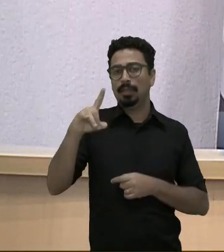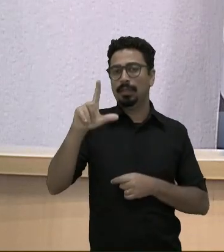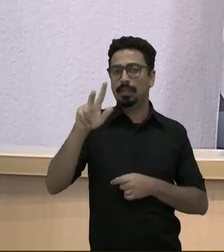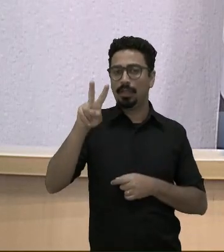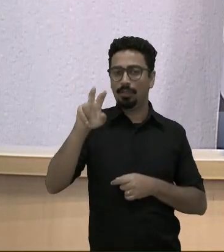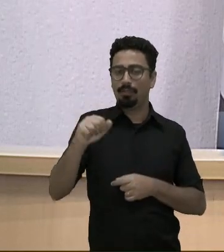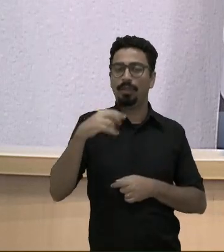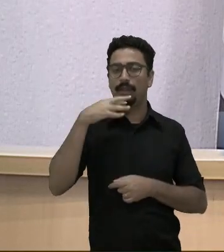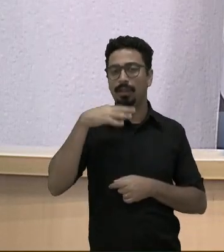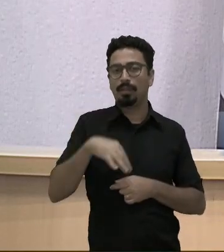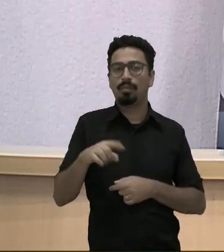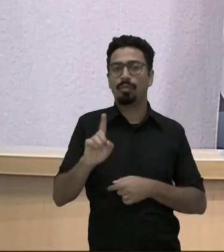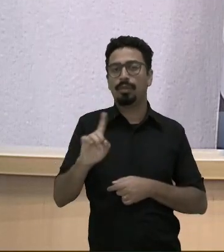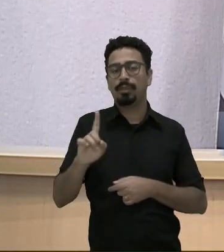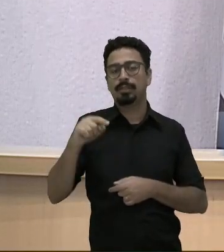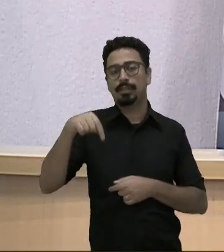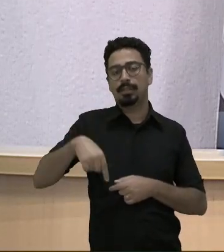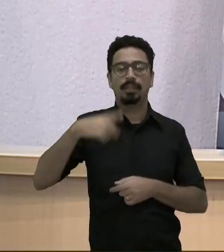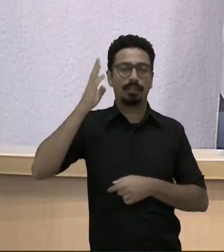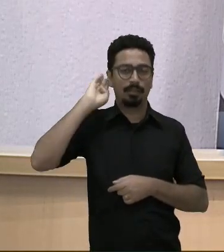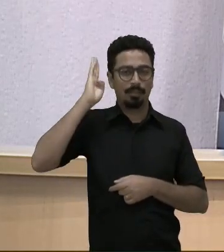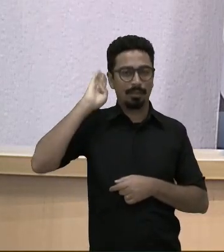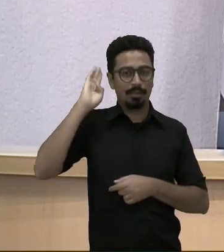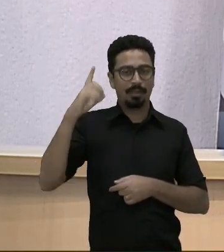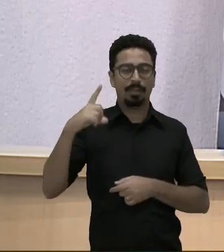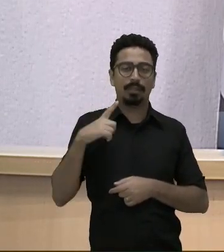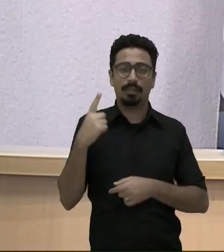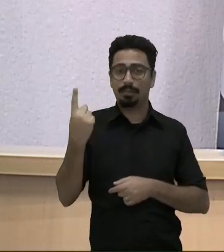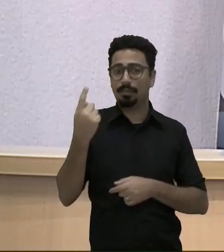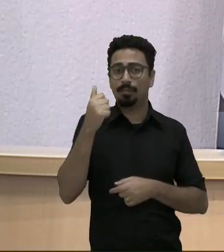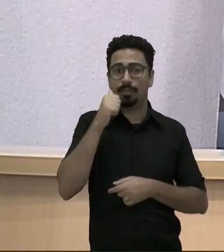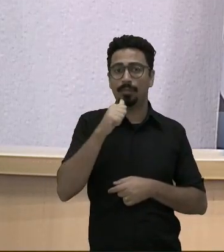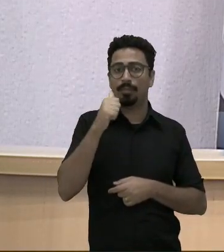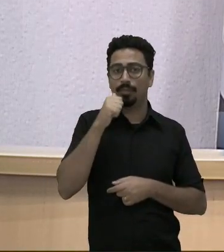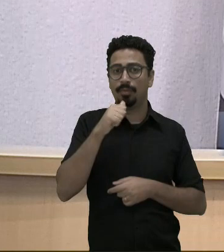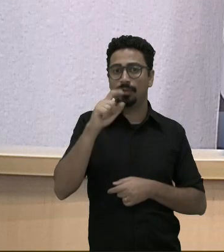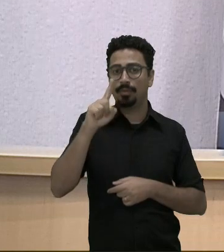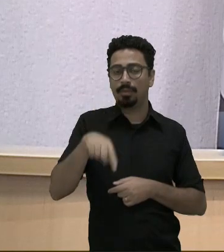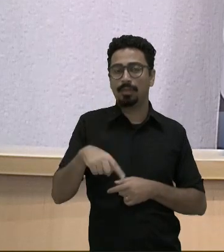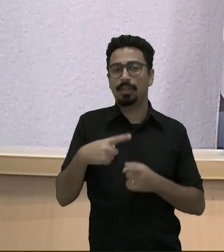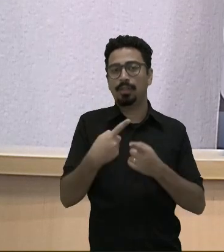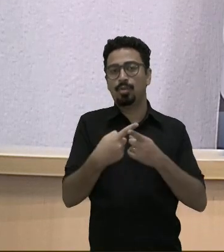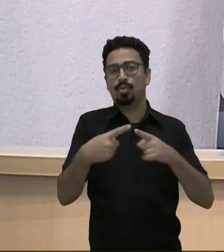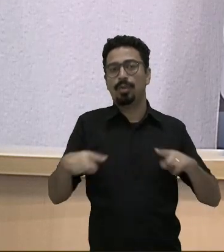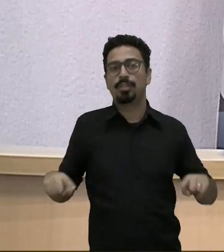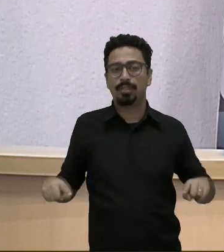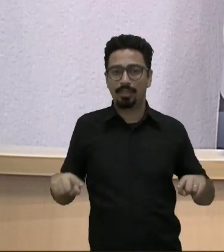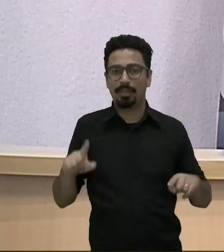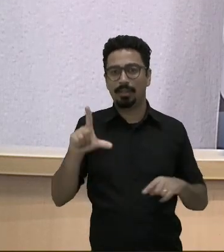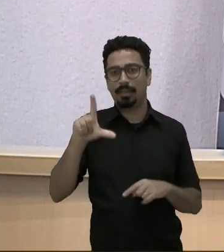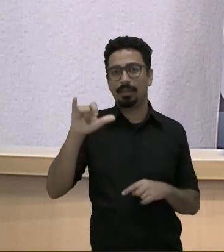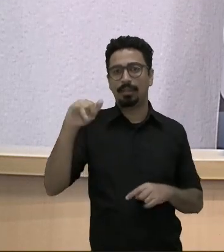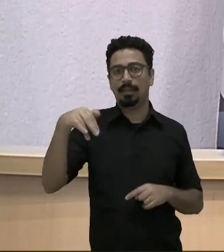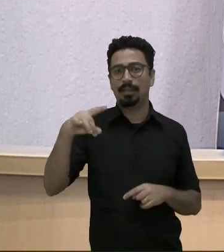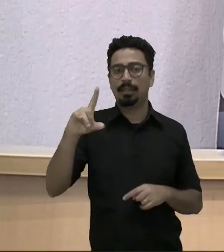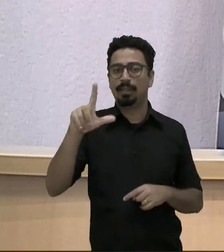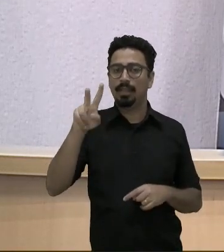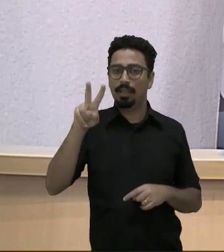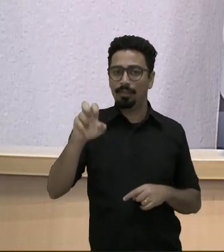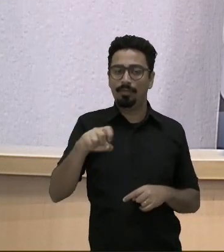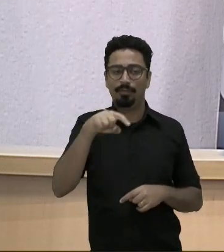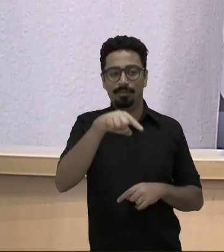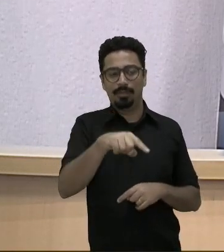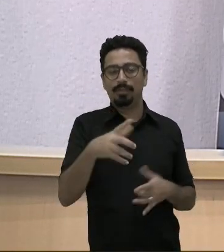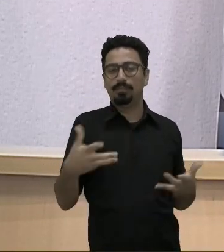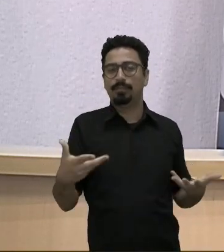pessoa não conhece, nós temos aqui em Taubaté uma mulher que é churrasqueira, a Lindalva. Quem quiser contratar